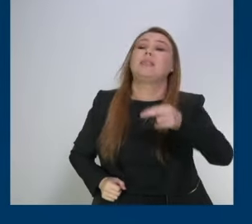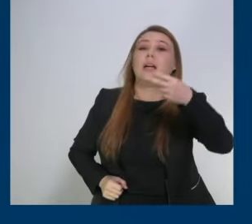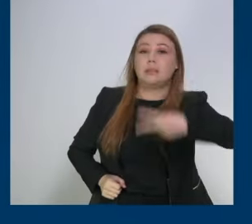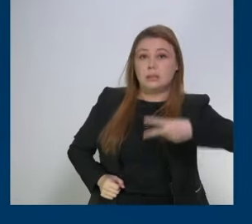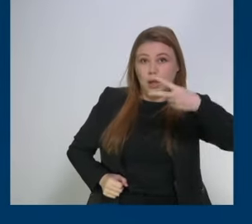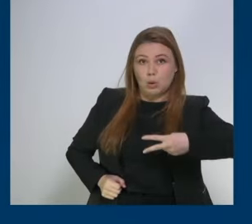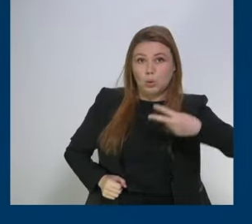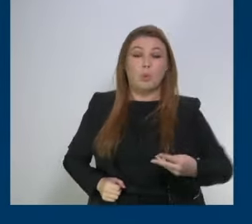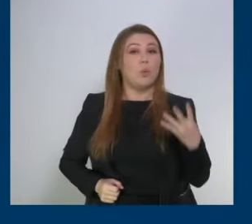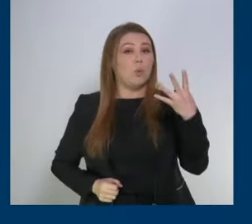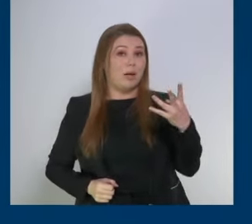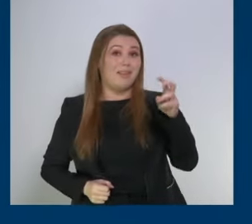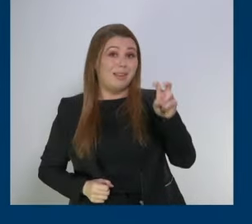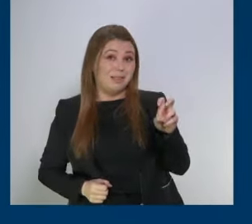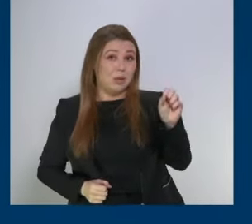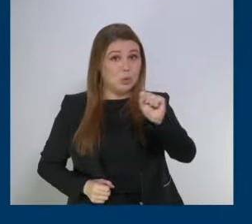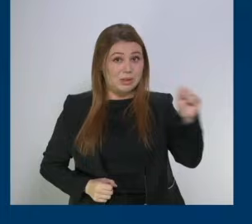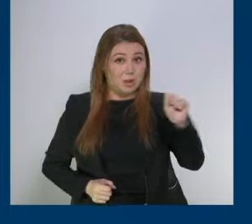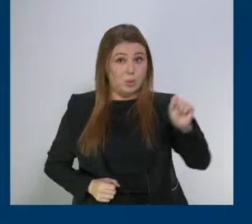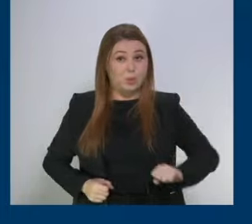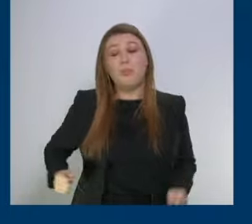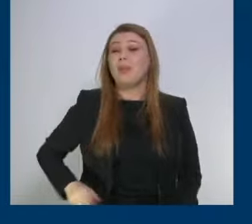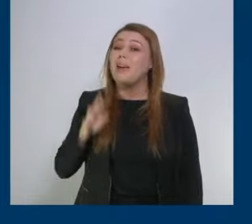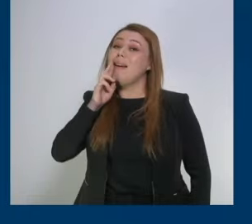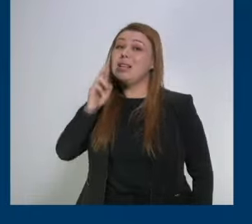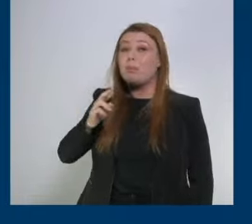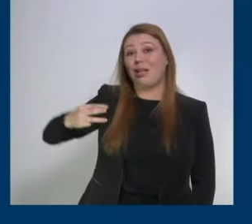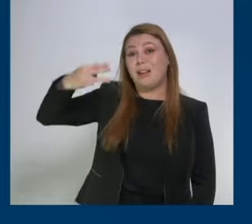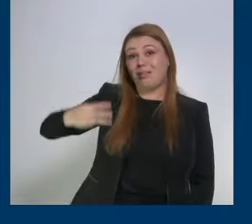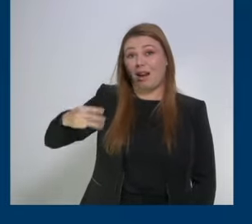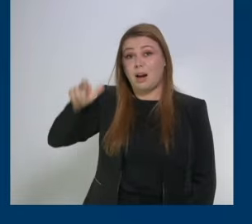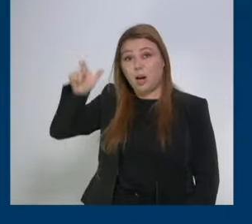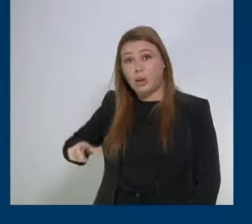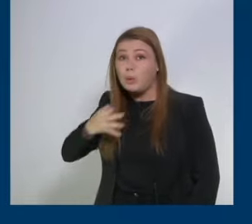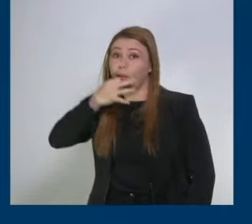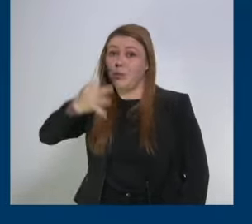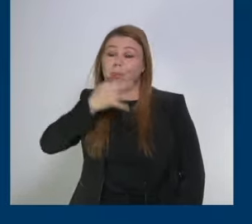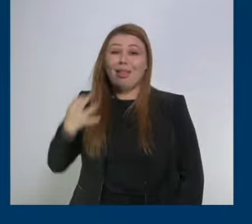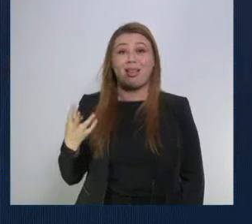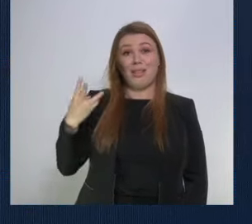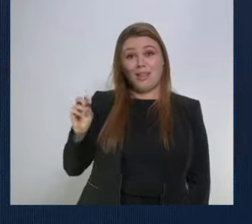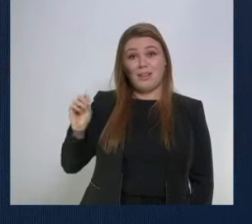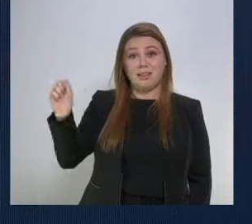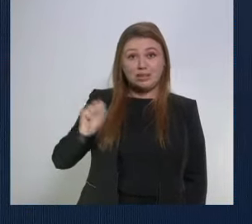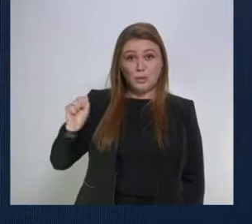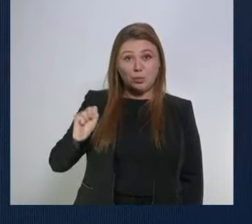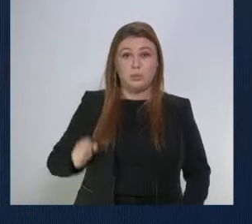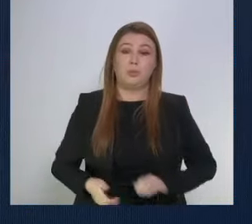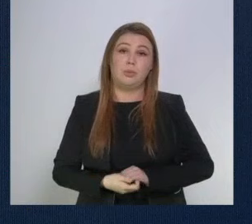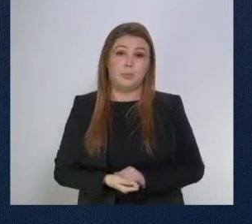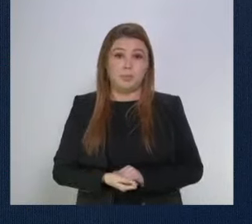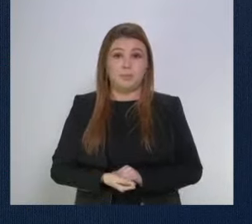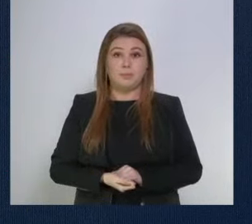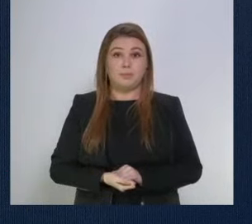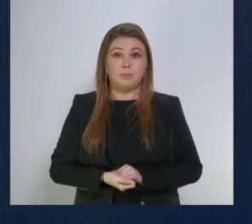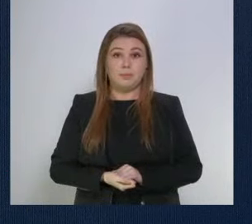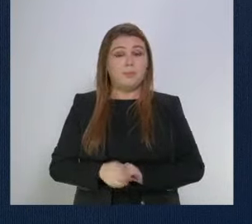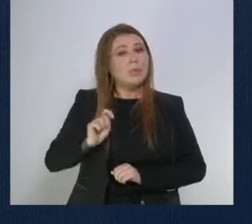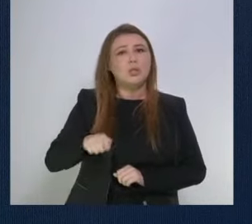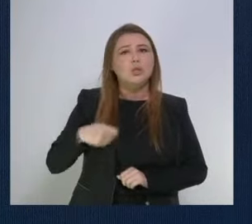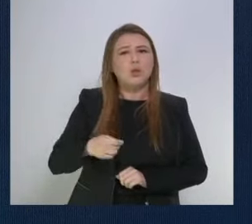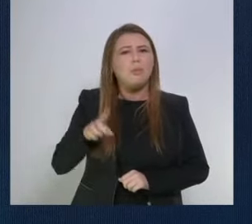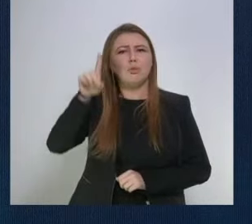respondendo em 45 segundos e tréplica do comentador em 30 segundos. E sobre direito